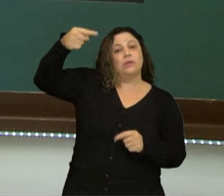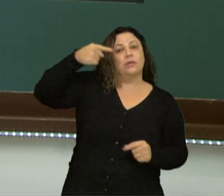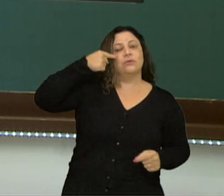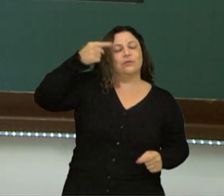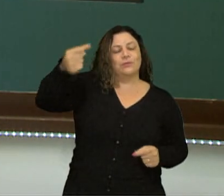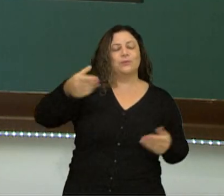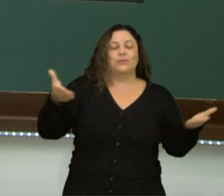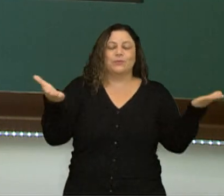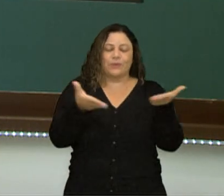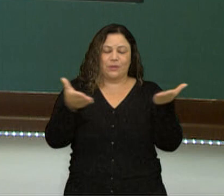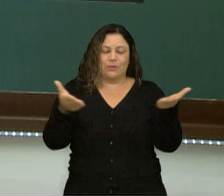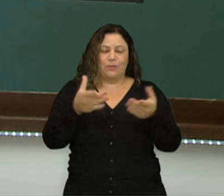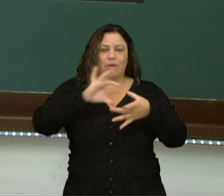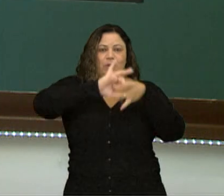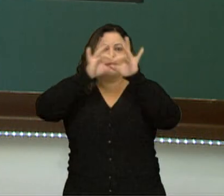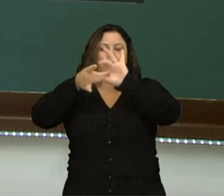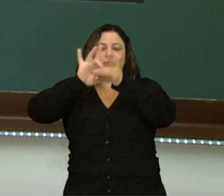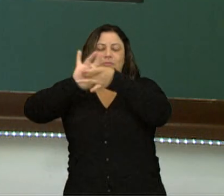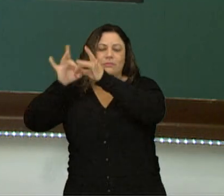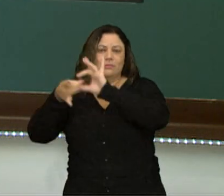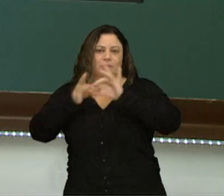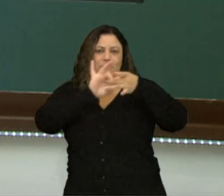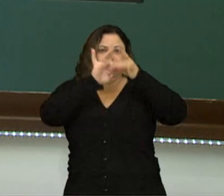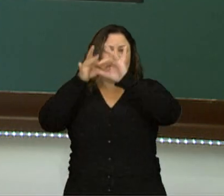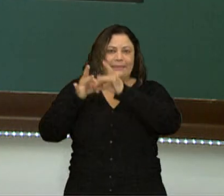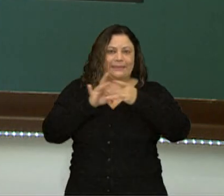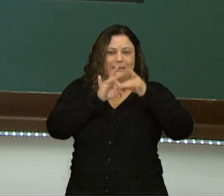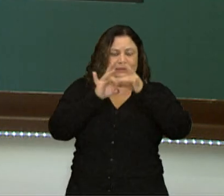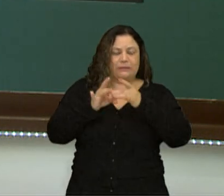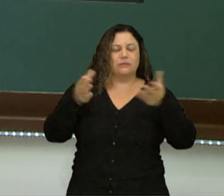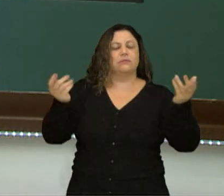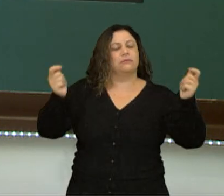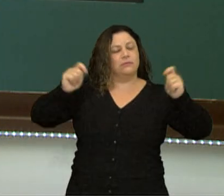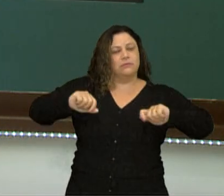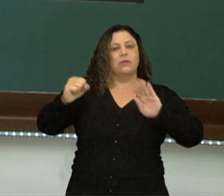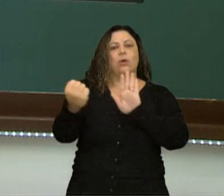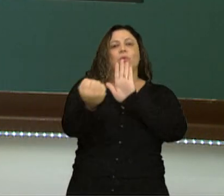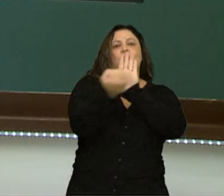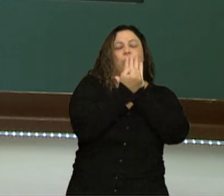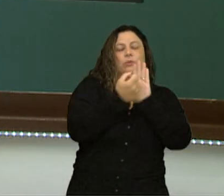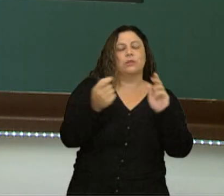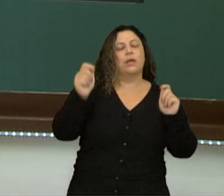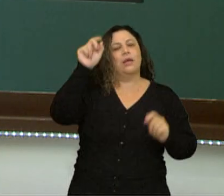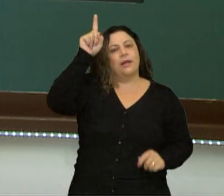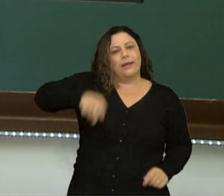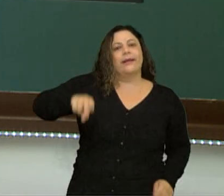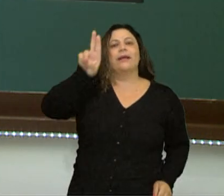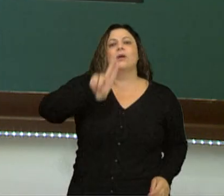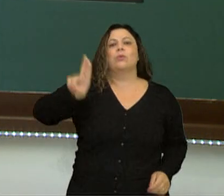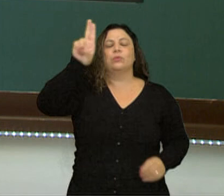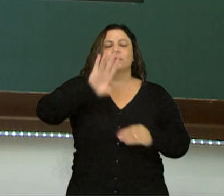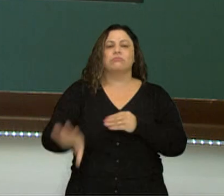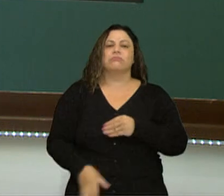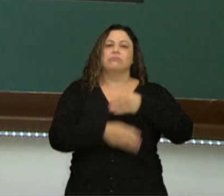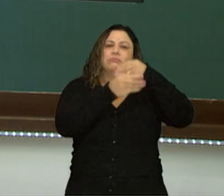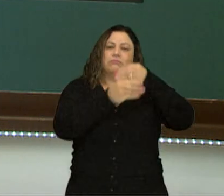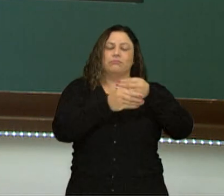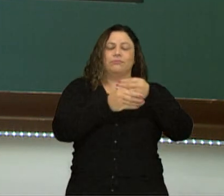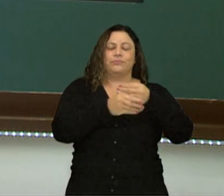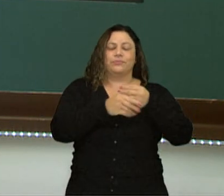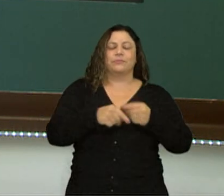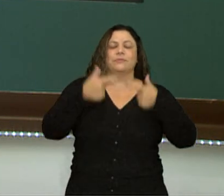símbolo da Olimpíada, ou das Olimpíadas, melhor dizendo, ele é utilizado, ele é composto pela linguagem